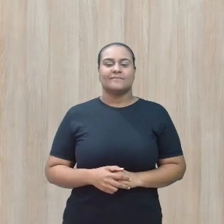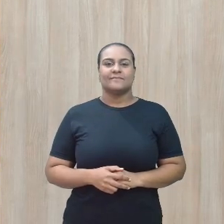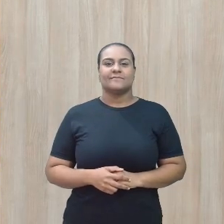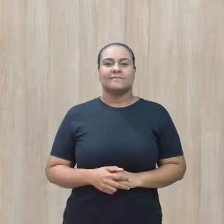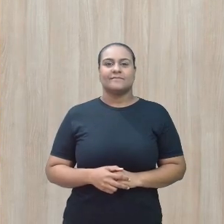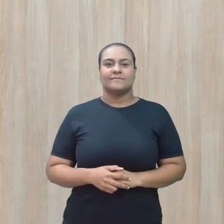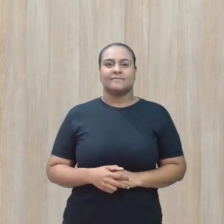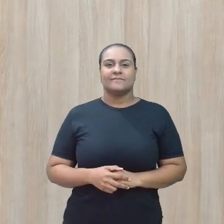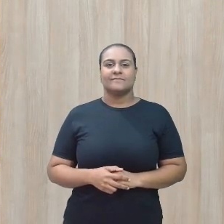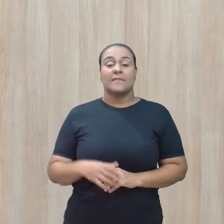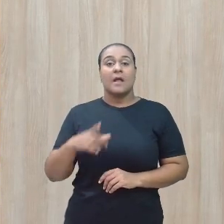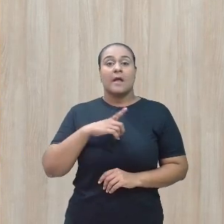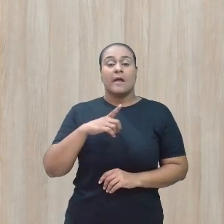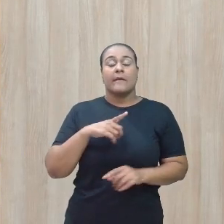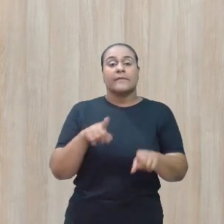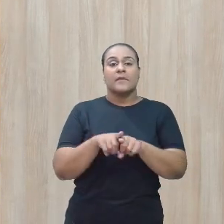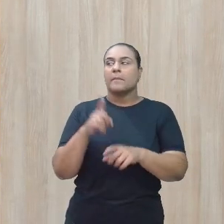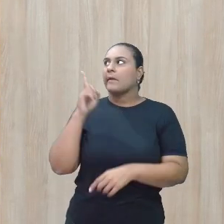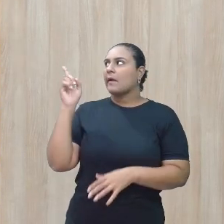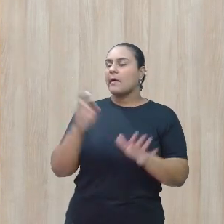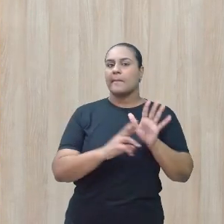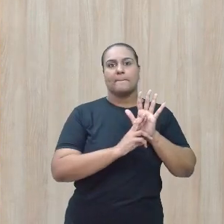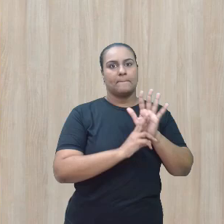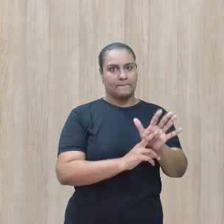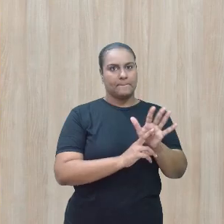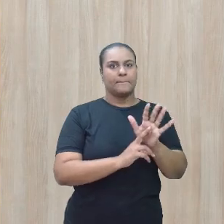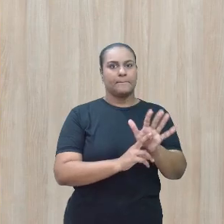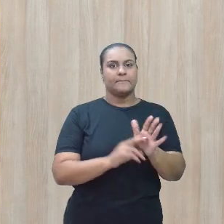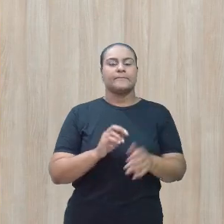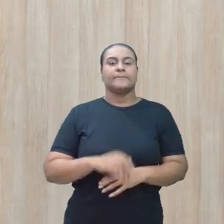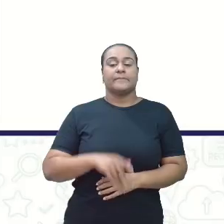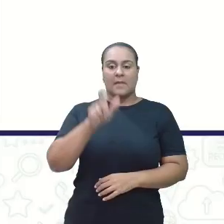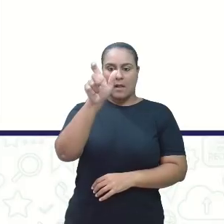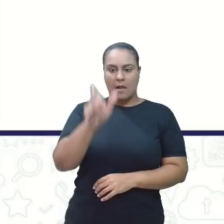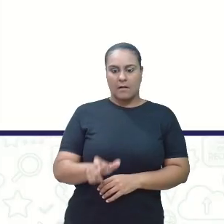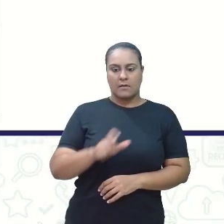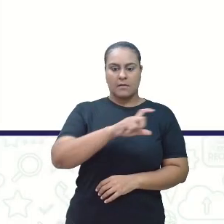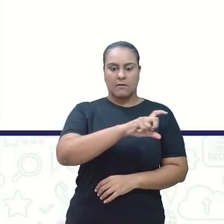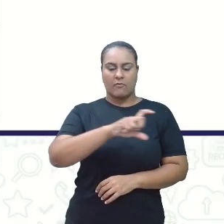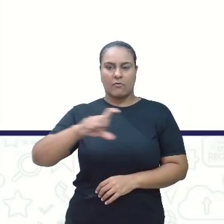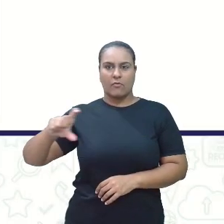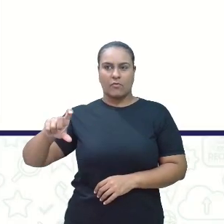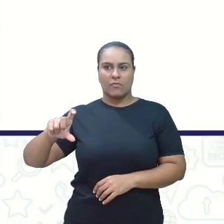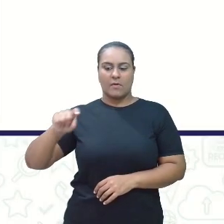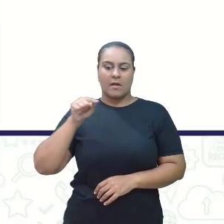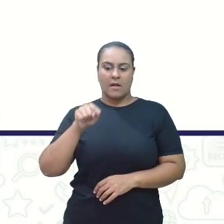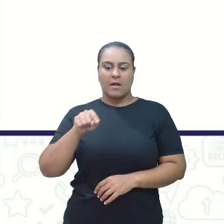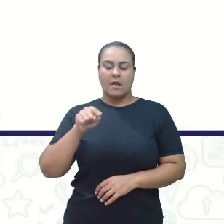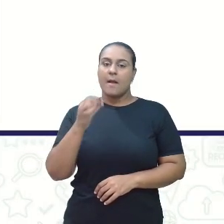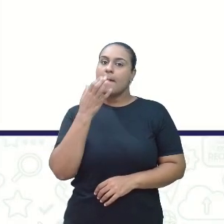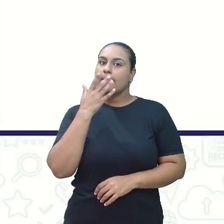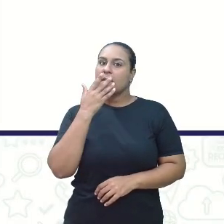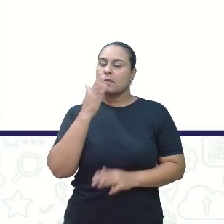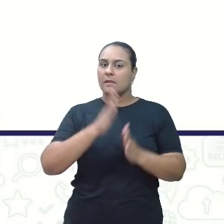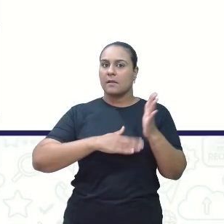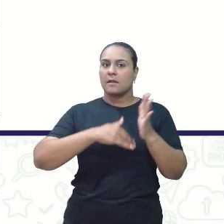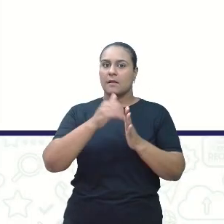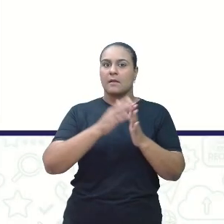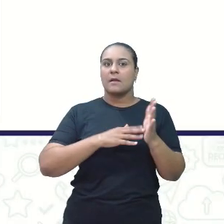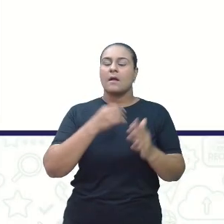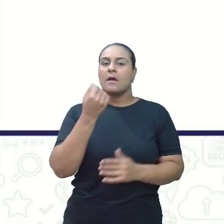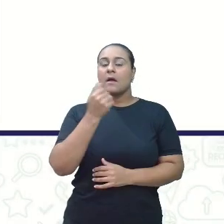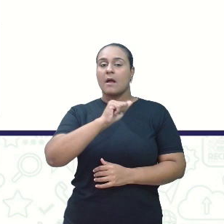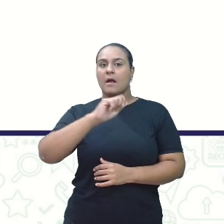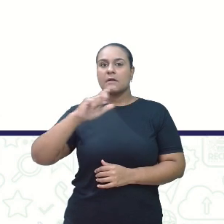Aqui a gente também tem a mesma representação, né? A linha e a coluna. Na linha ele pede para pintar de azul e na coluna